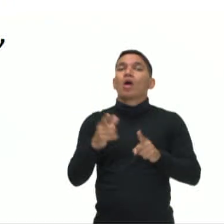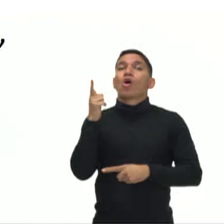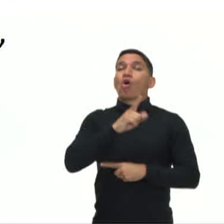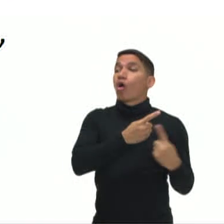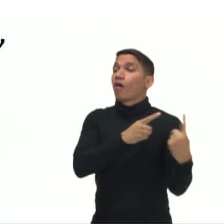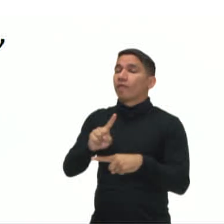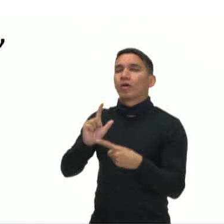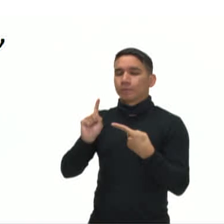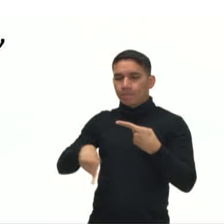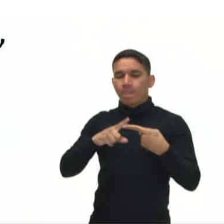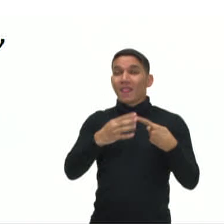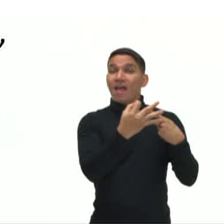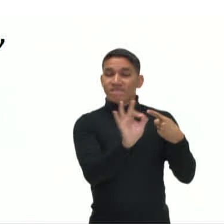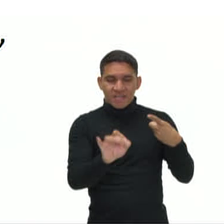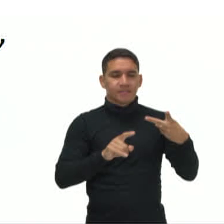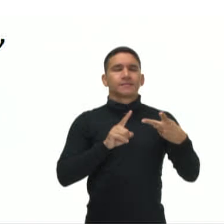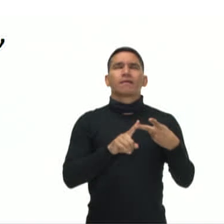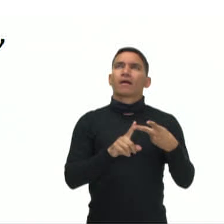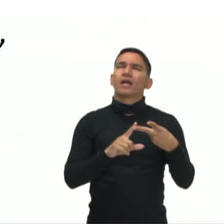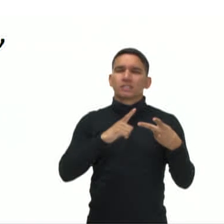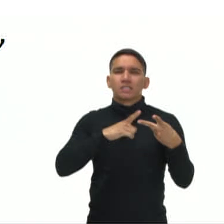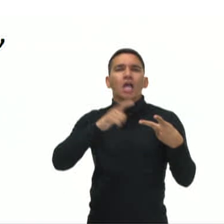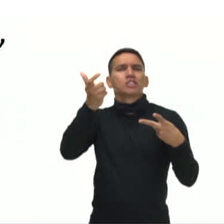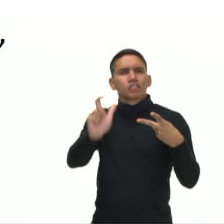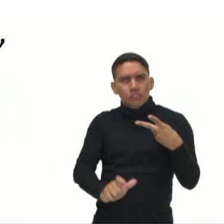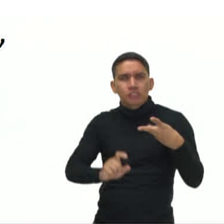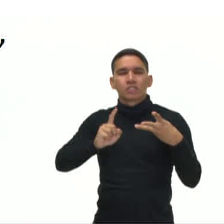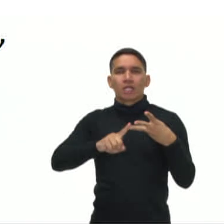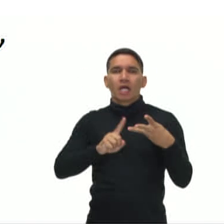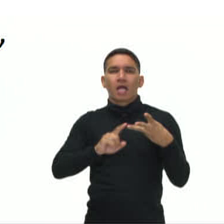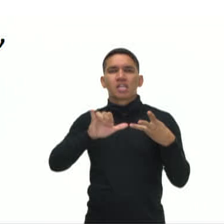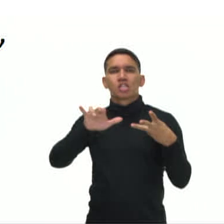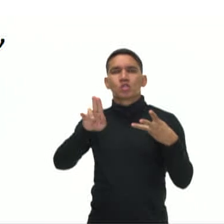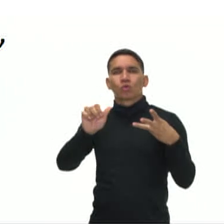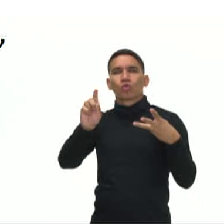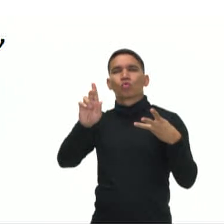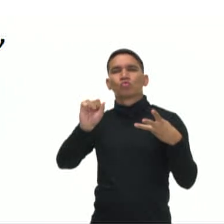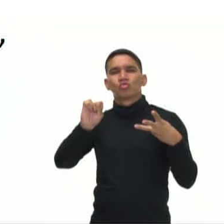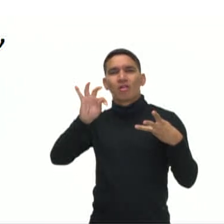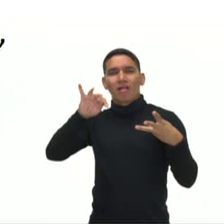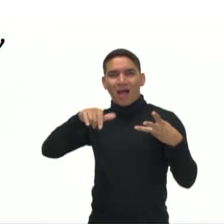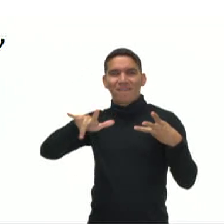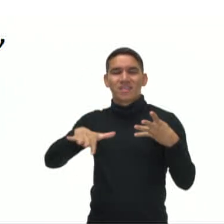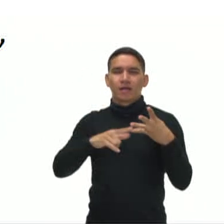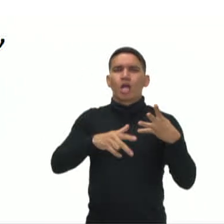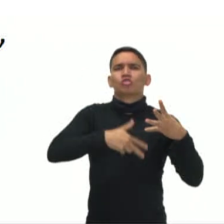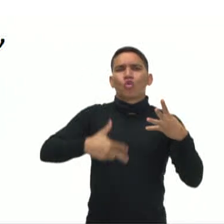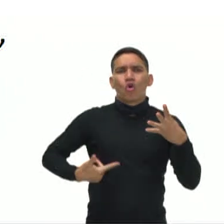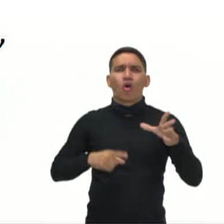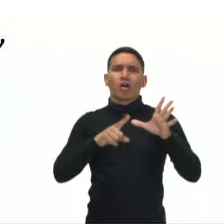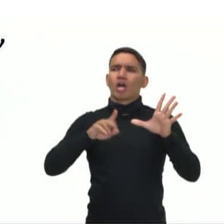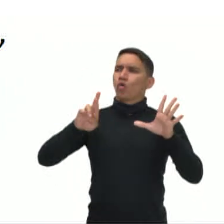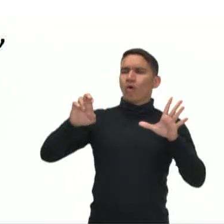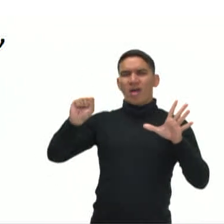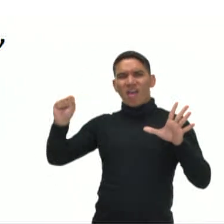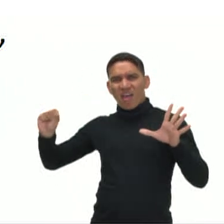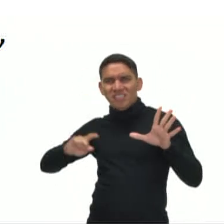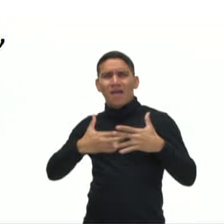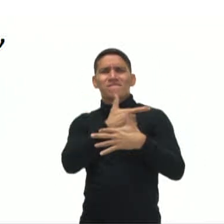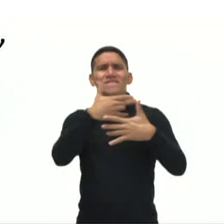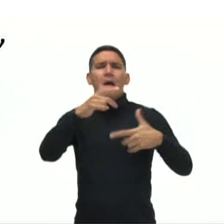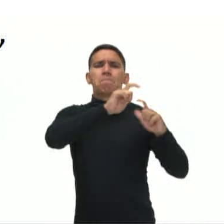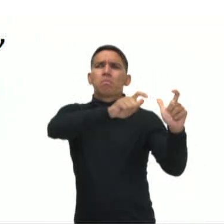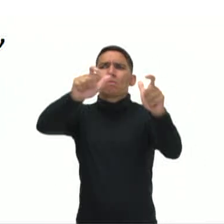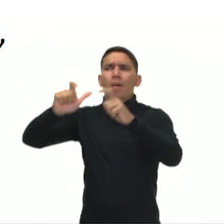na França, na Itália, na Iugoslávia, na Noruega, na União Soviética. Em vários lugares